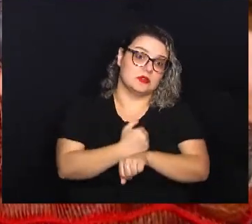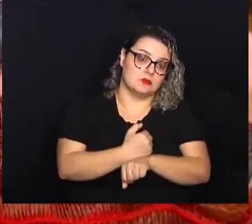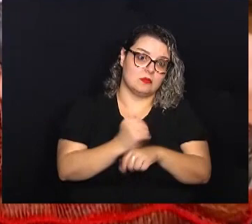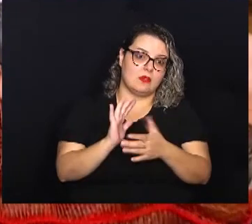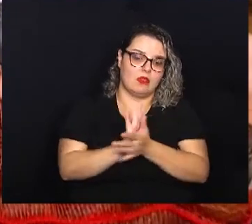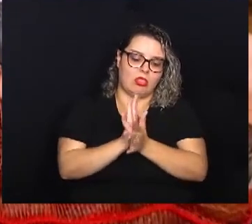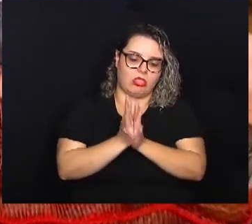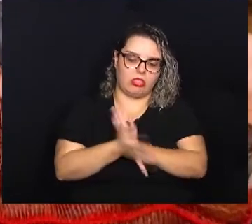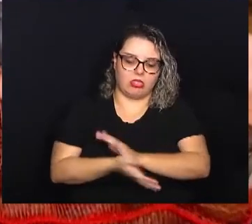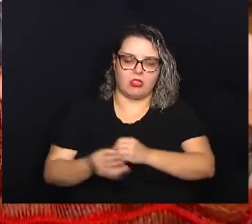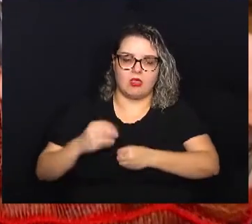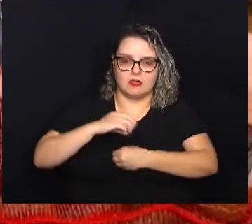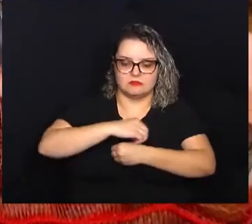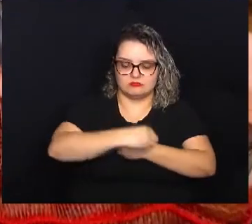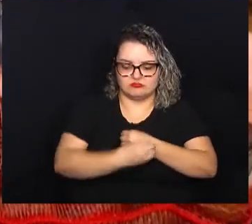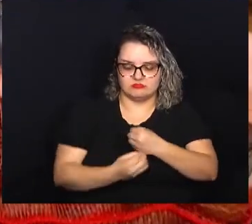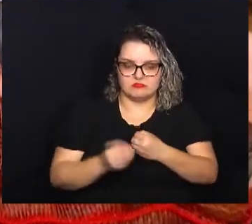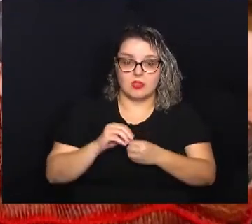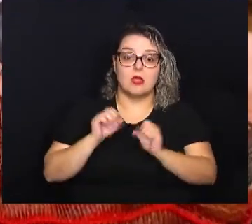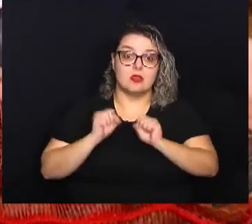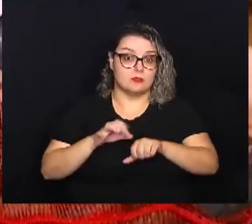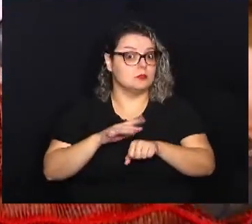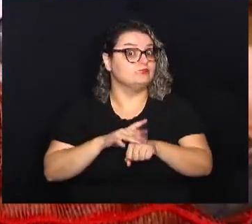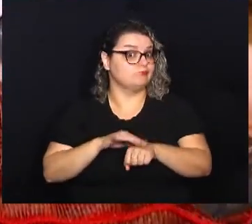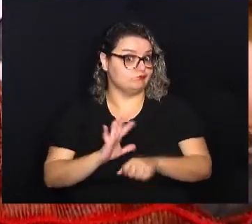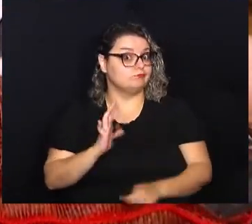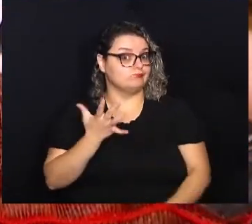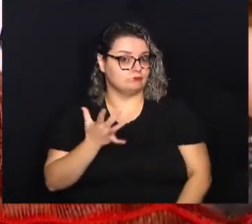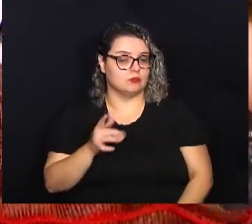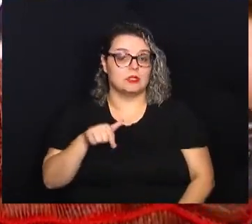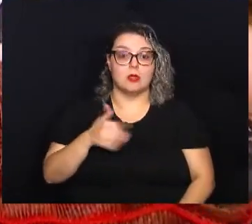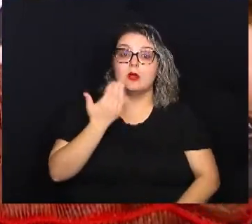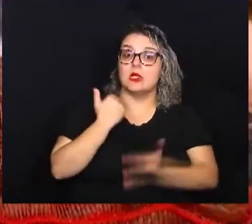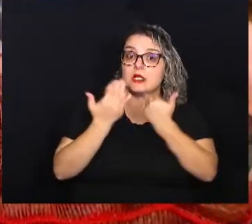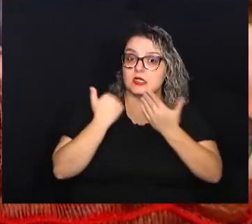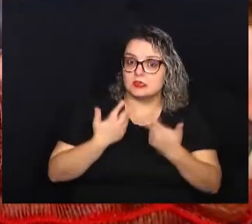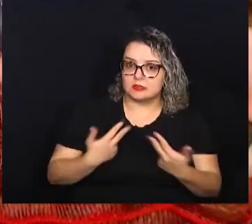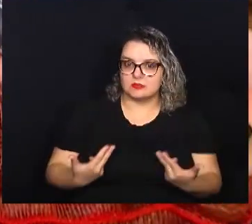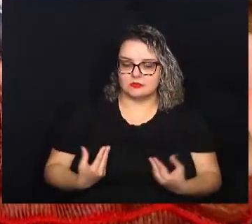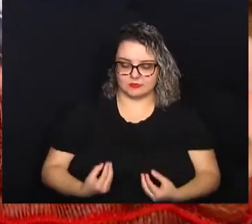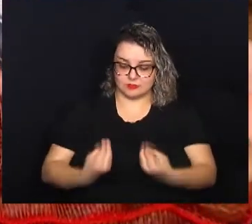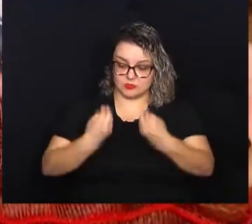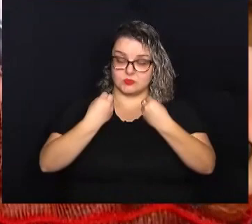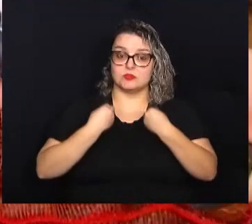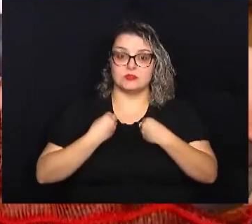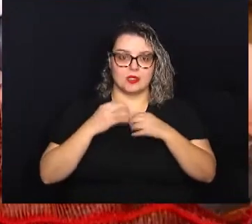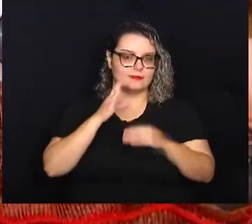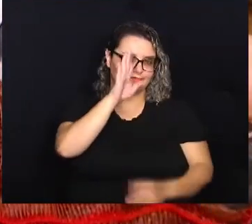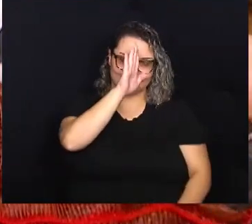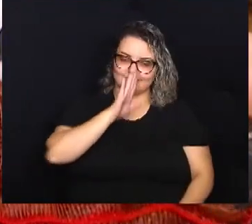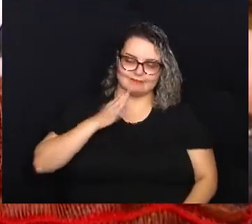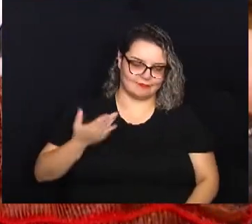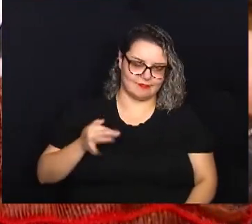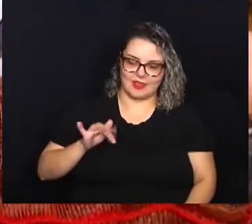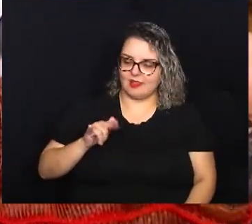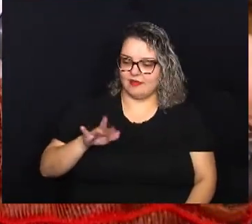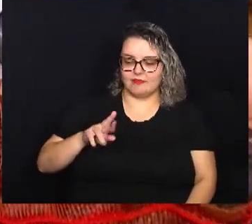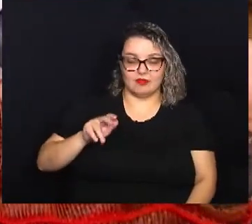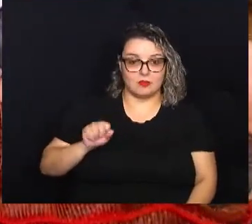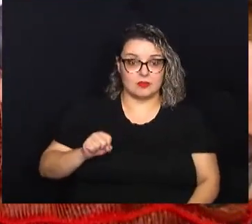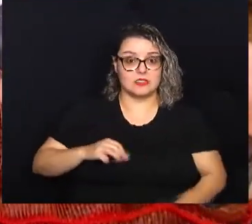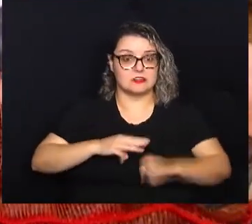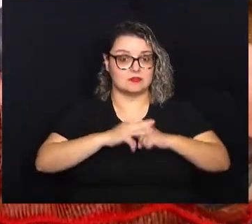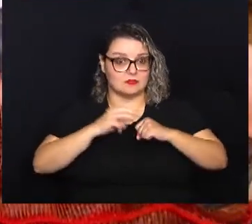destruição da nossas células e pode causar doenças então esses alimentos eles nos fornecem além de fibras minerais